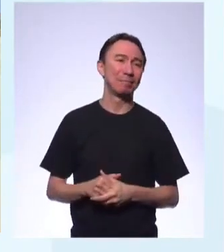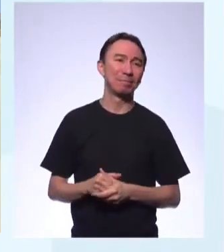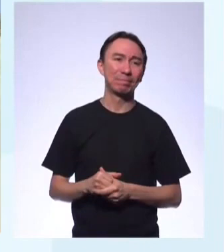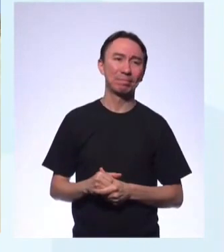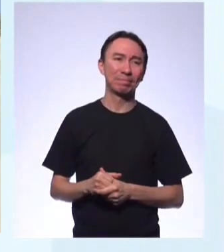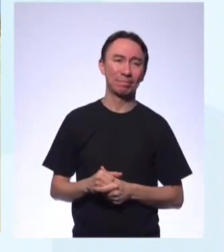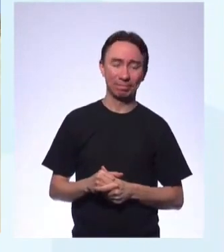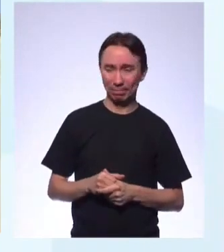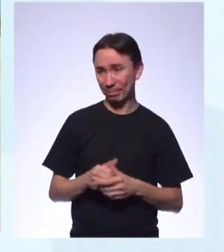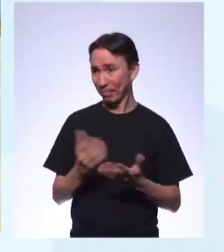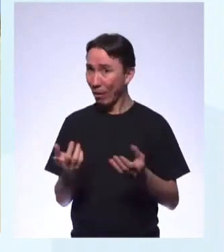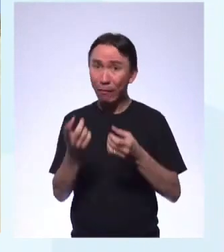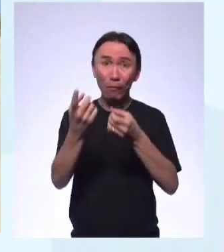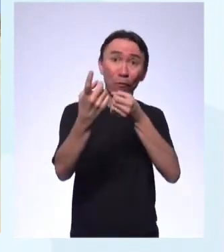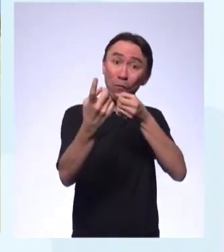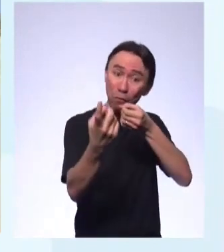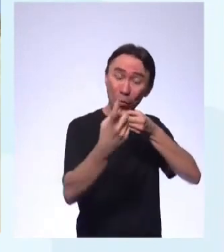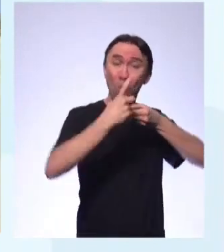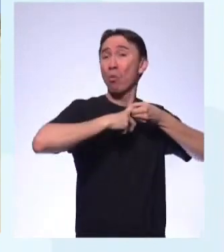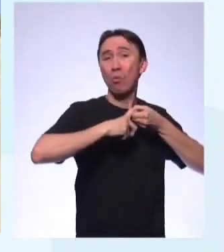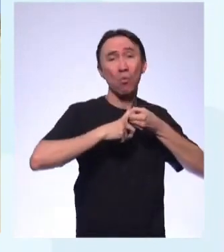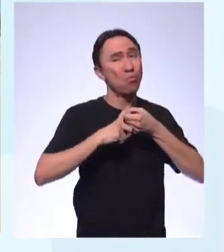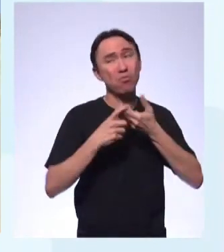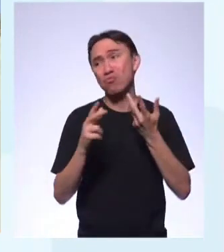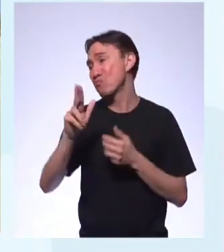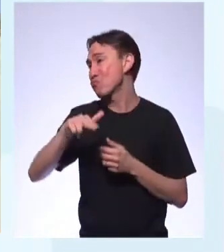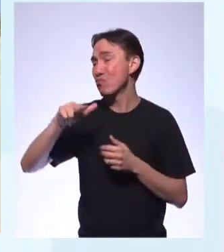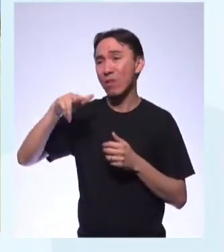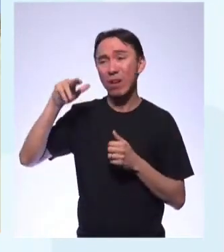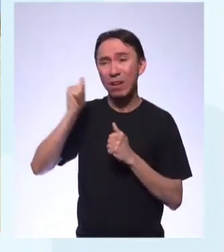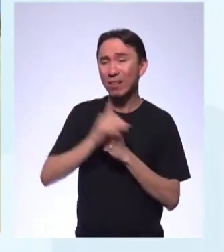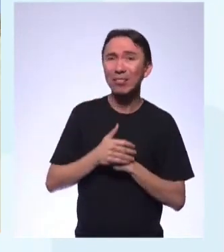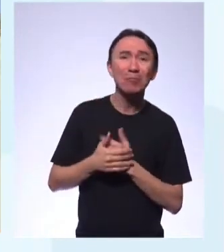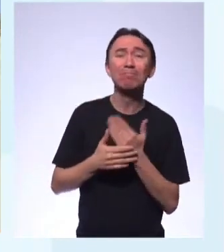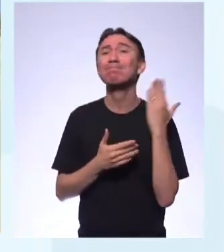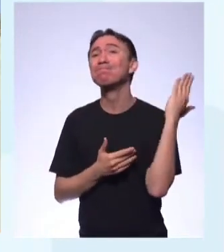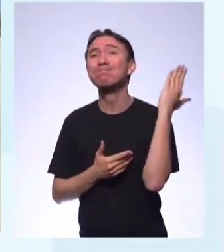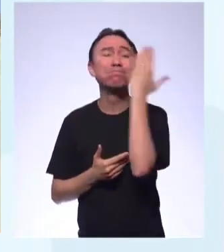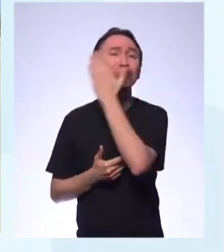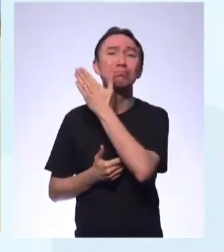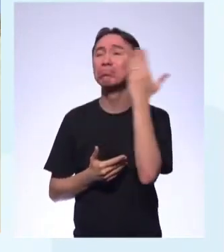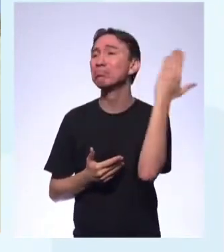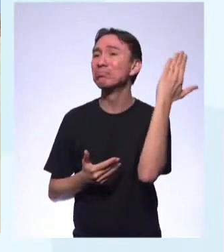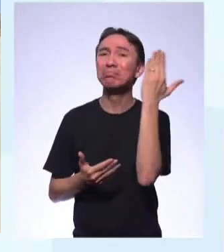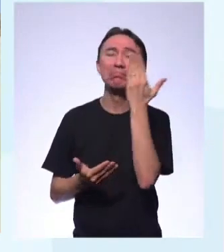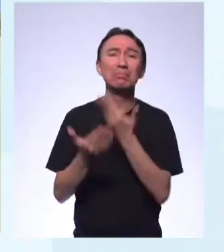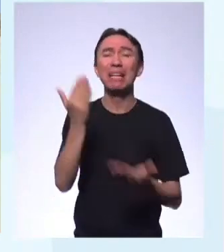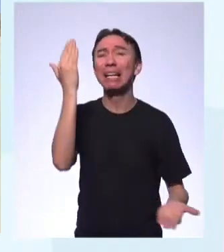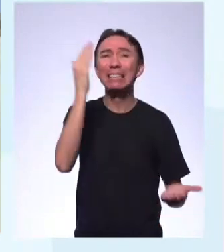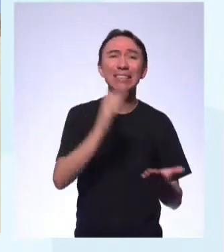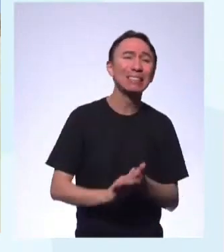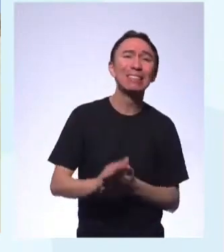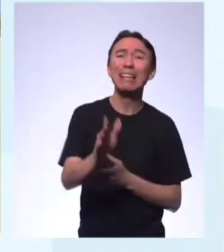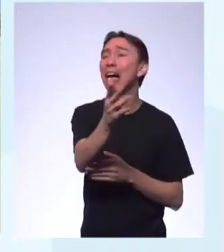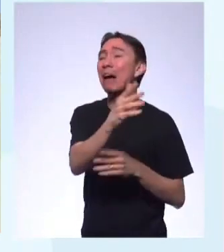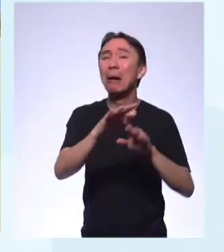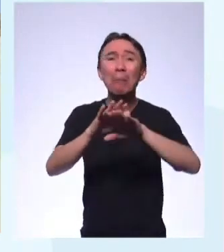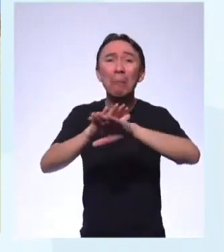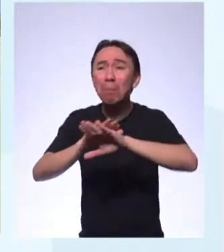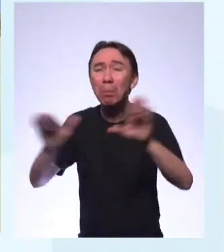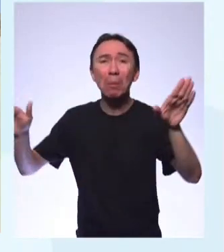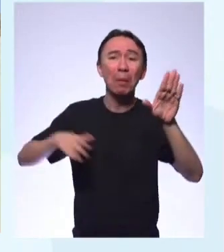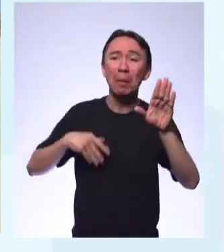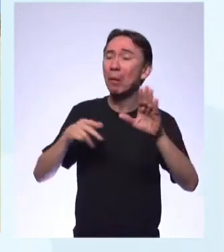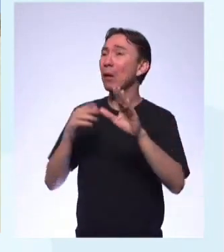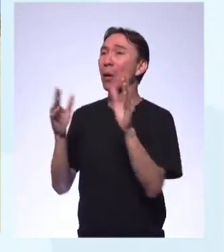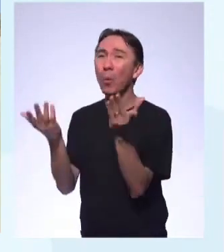Não mais voltou ao lar, não mais o vi, ó mar, mar fria sepultura desta minha alma